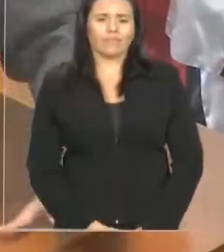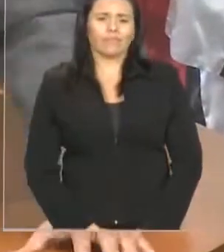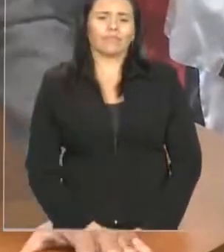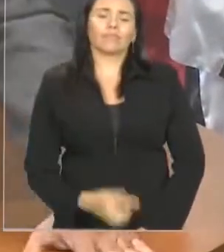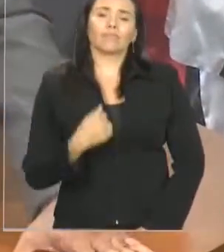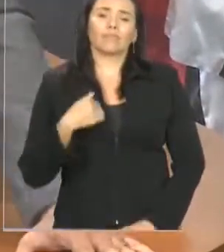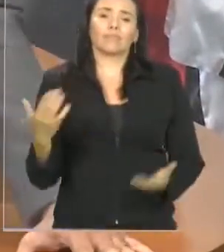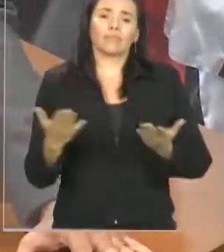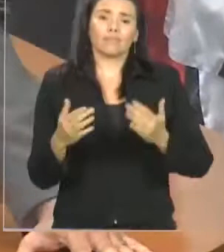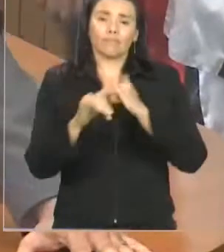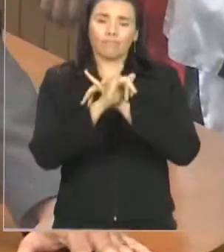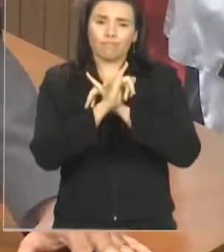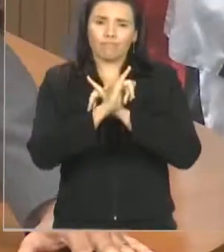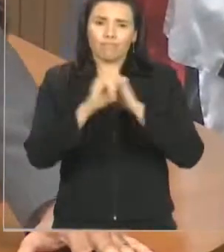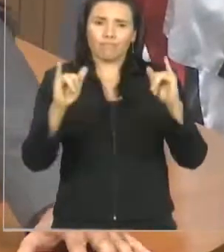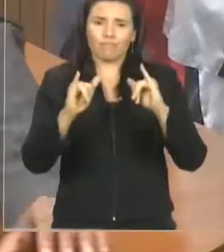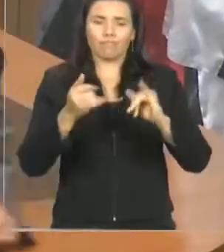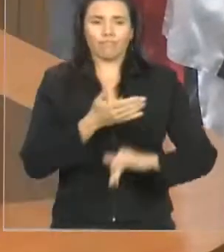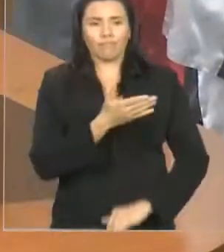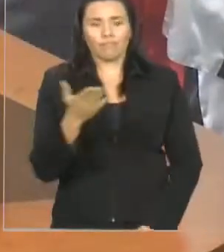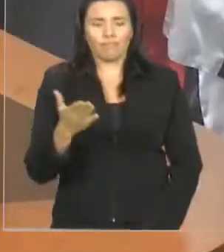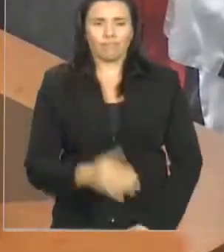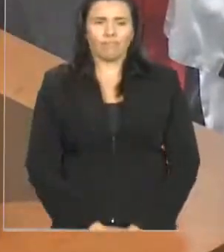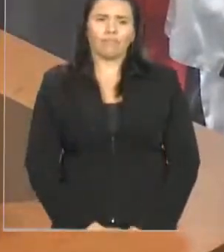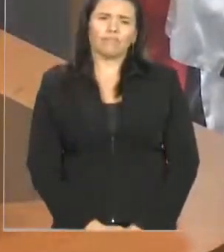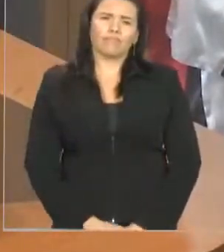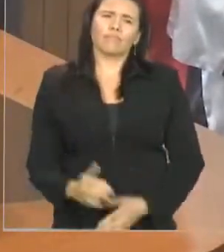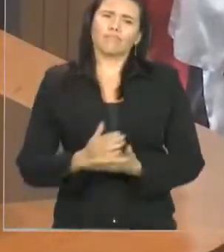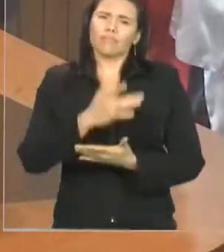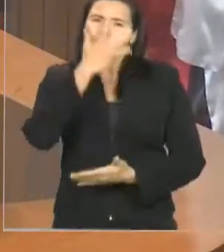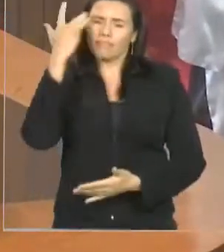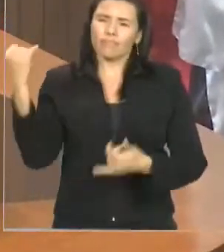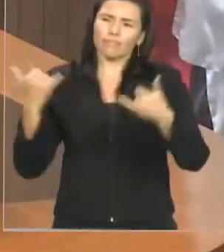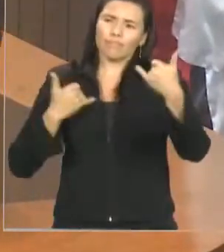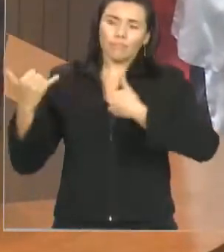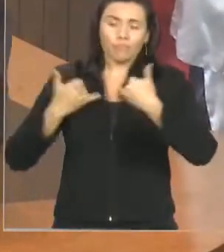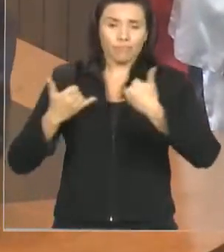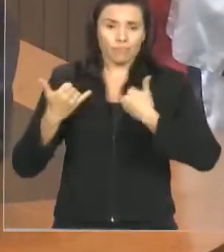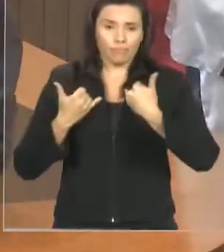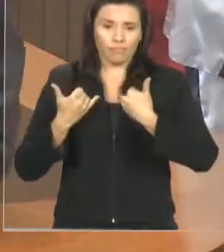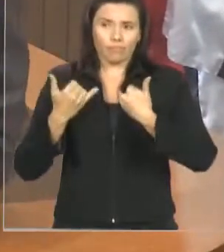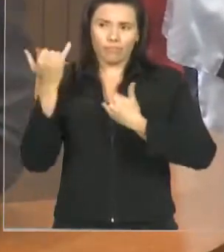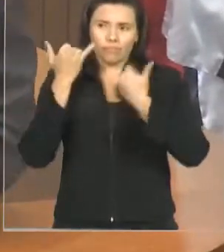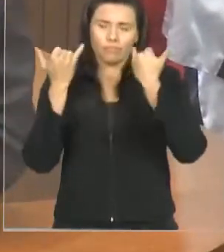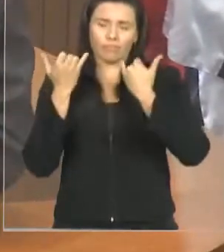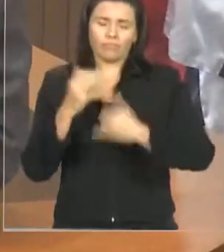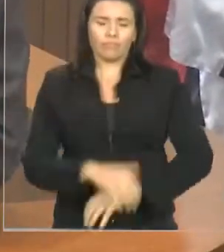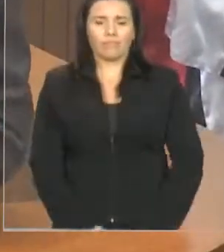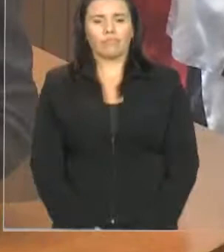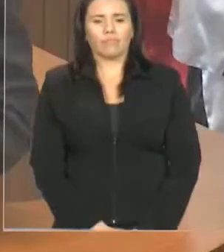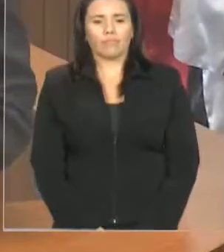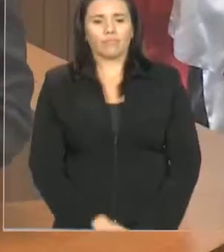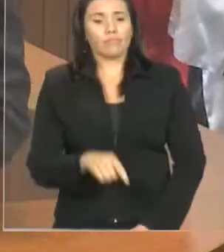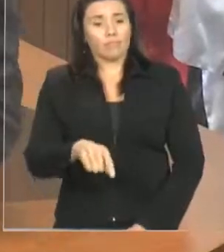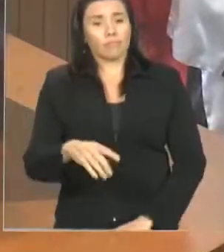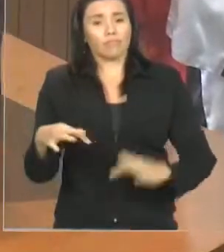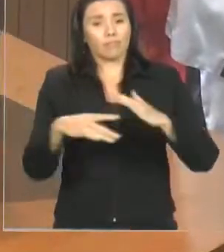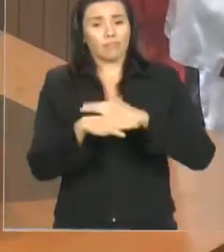uma informação que me foi passada, que de suma importância lá para a cidade de